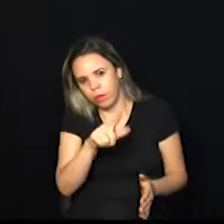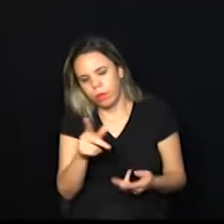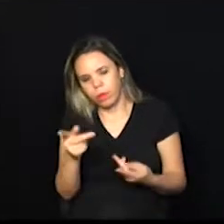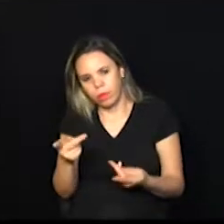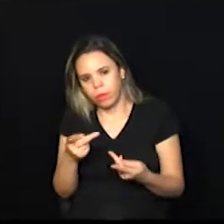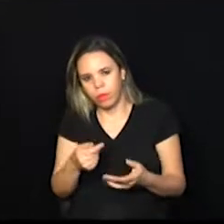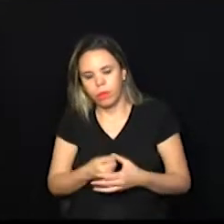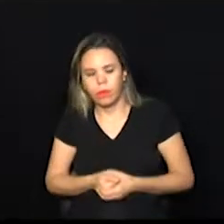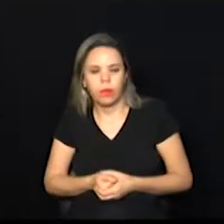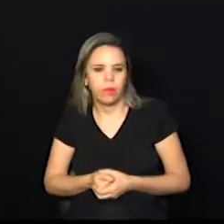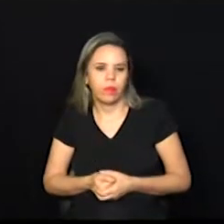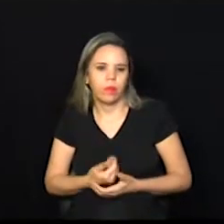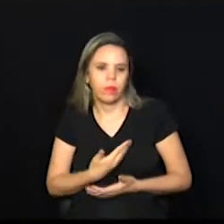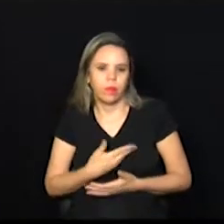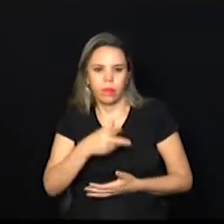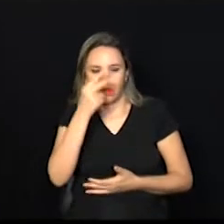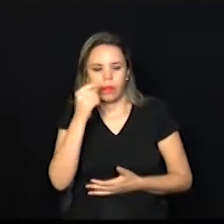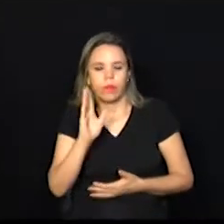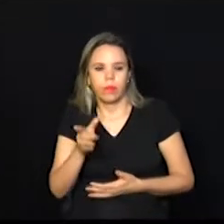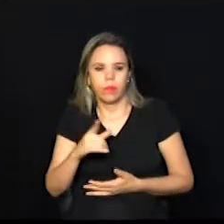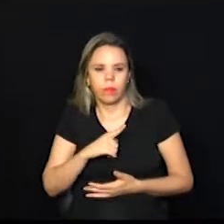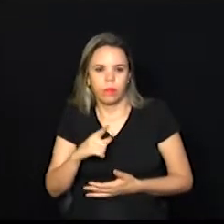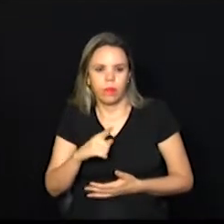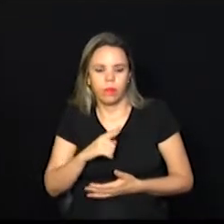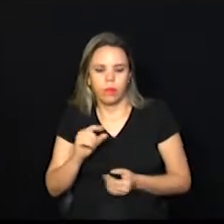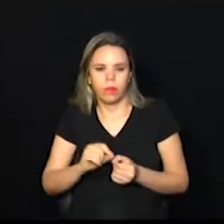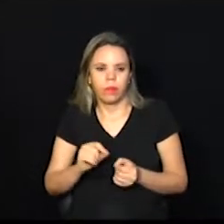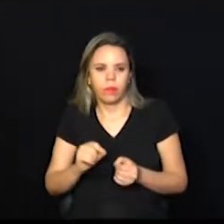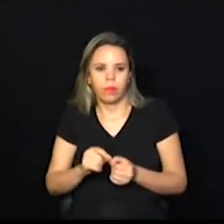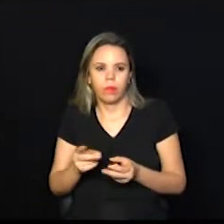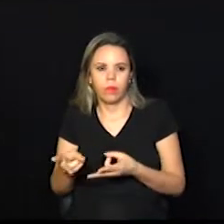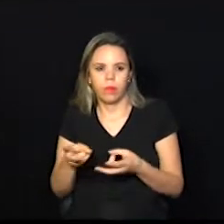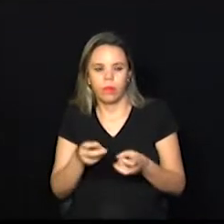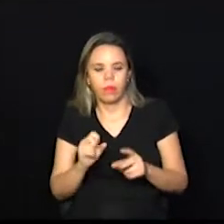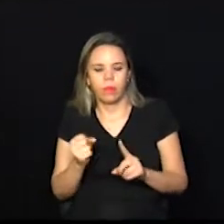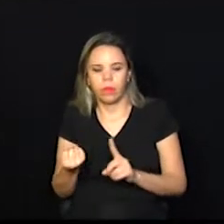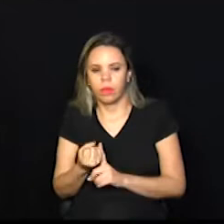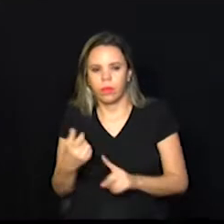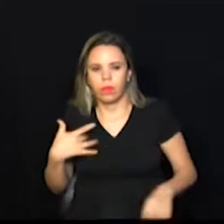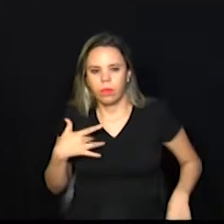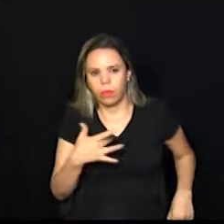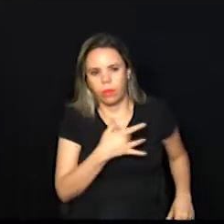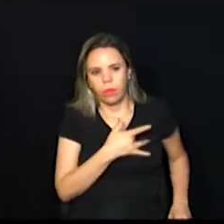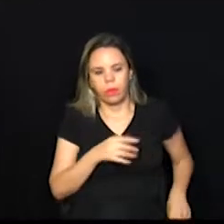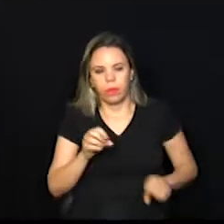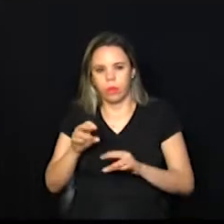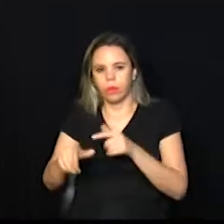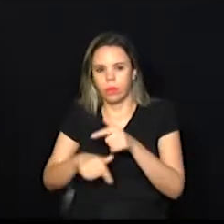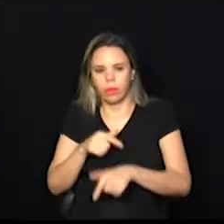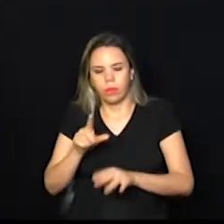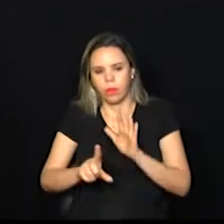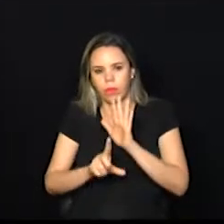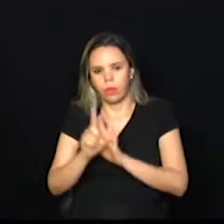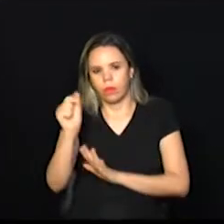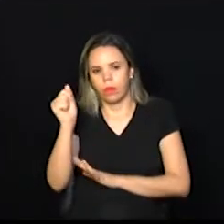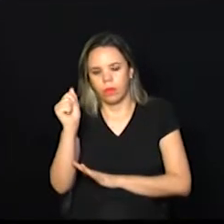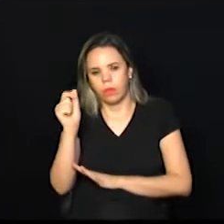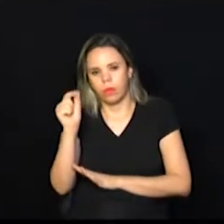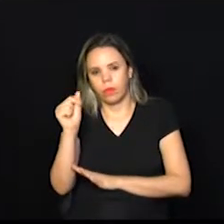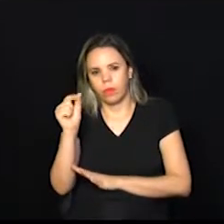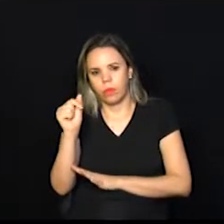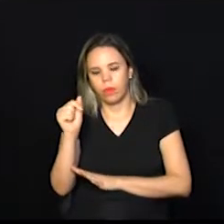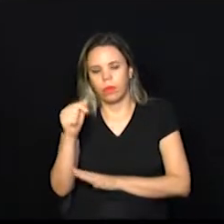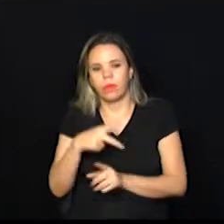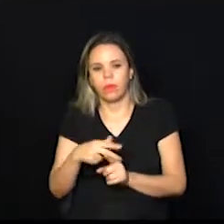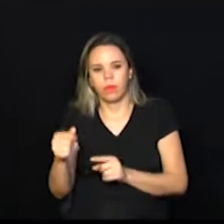né? Então, no poder público, a gente tem feito olhar aqui assistência, saúde, educação, trabalho e renda, porque a gente tem que sair desse